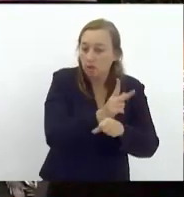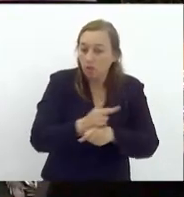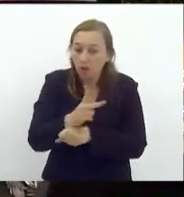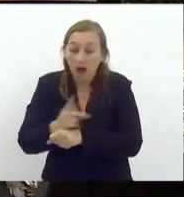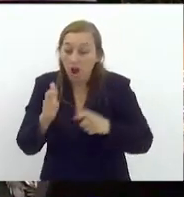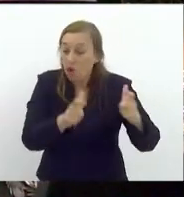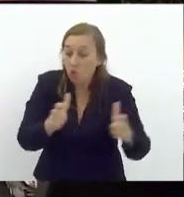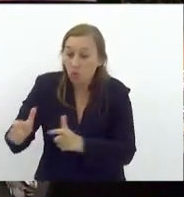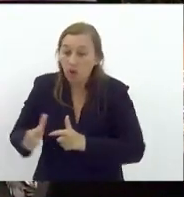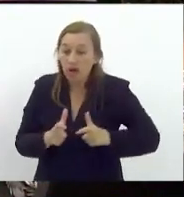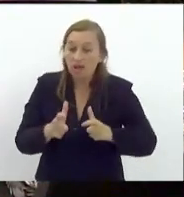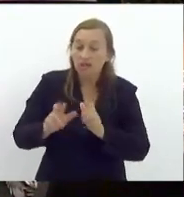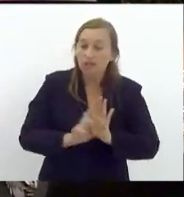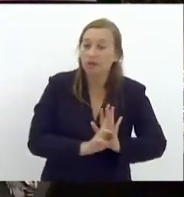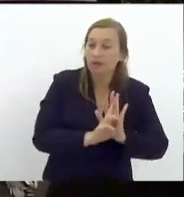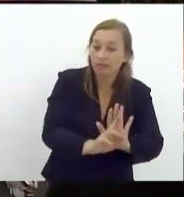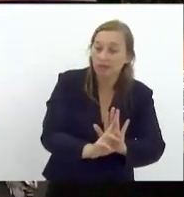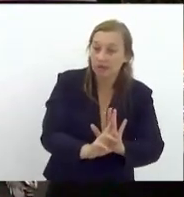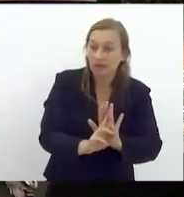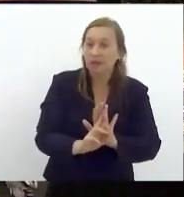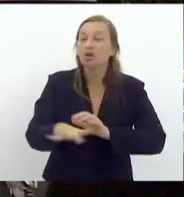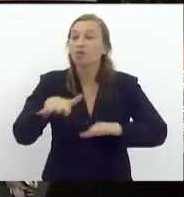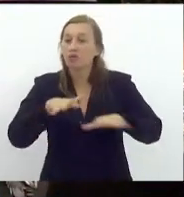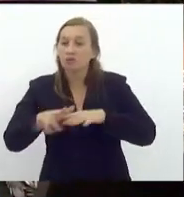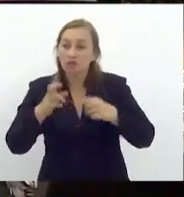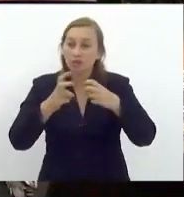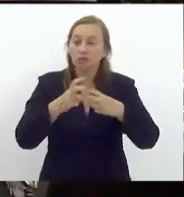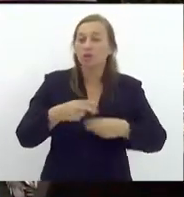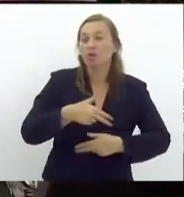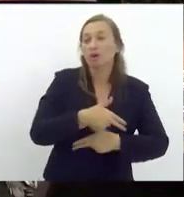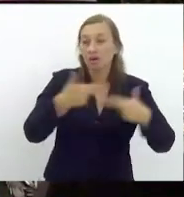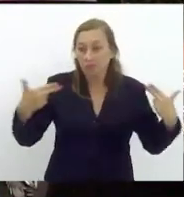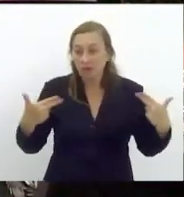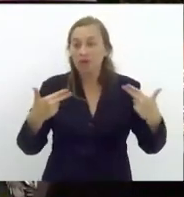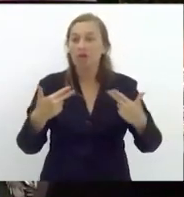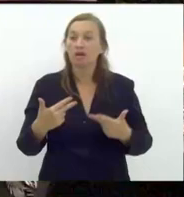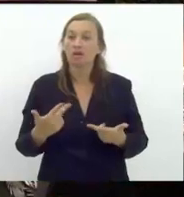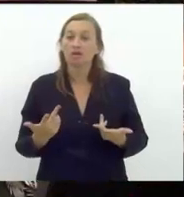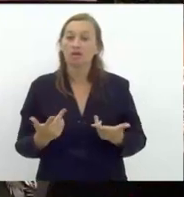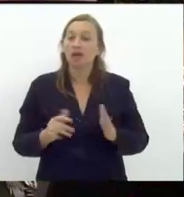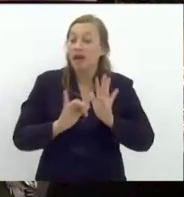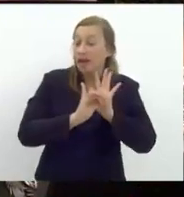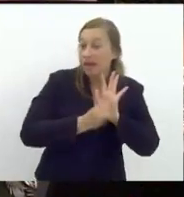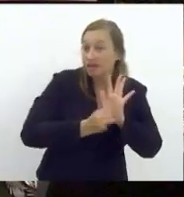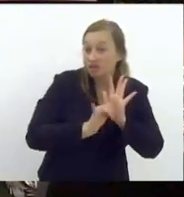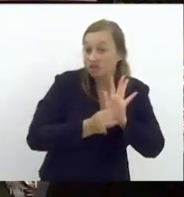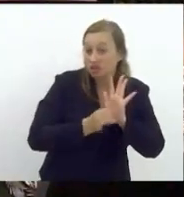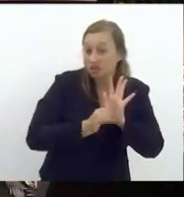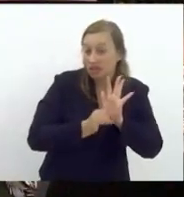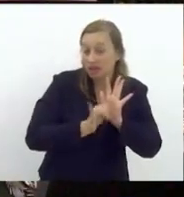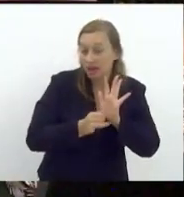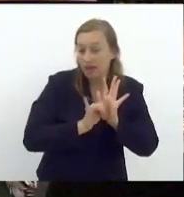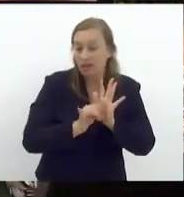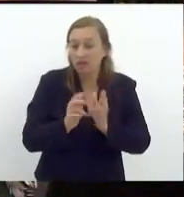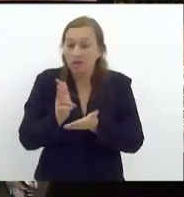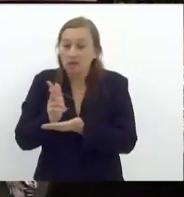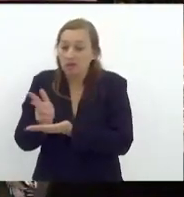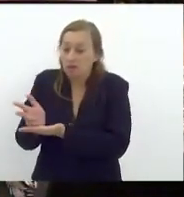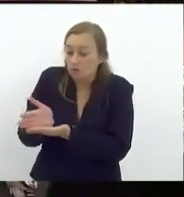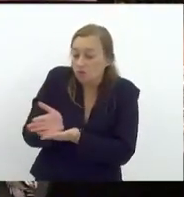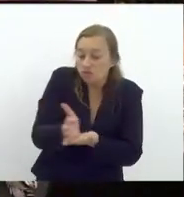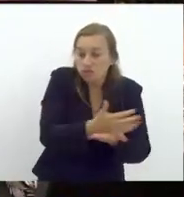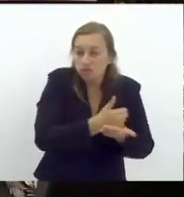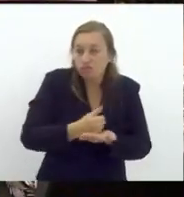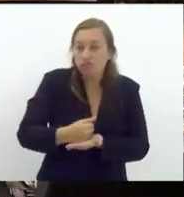para representatividade do momento do movimento hip hop como recortes e editais e auxílio na captação de recursos